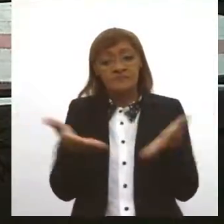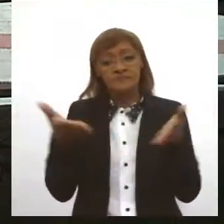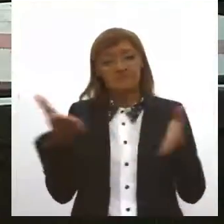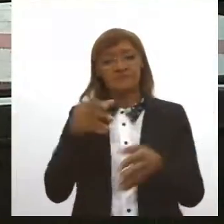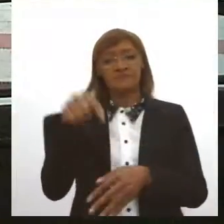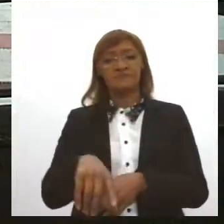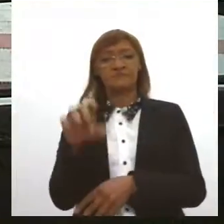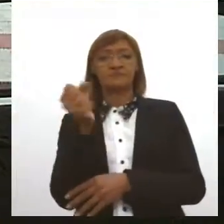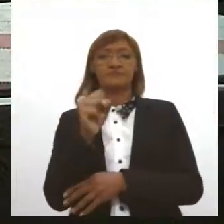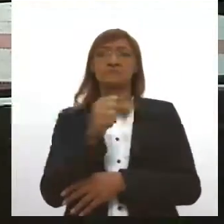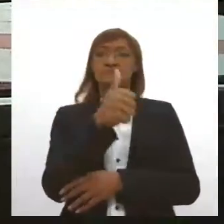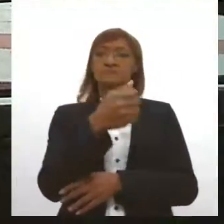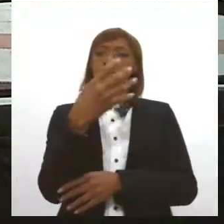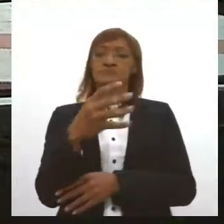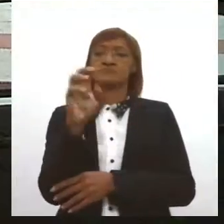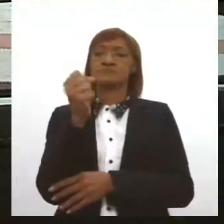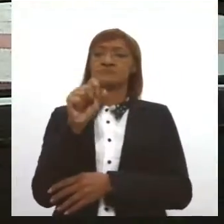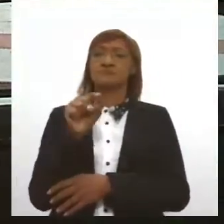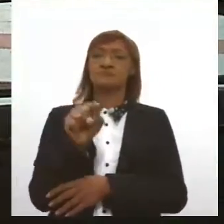Sergipe,